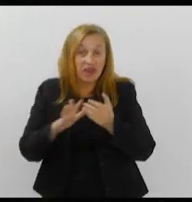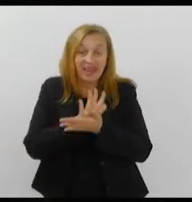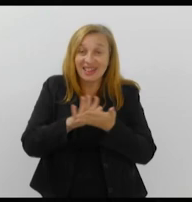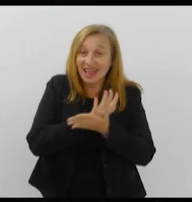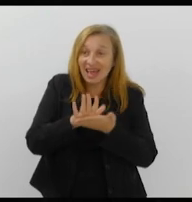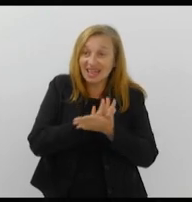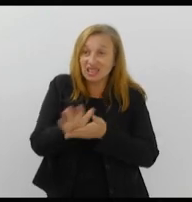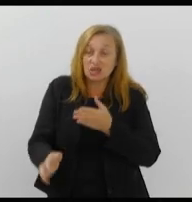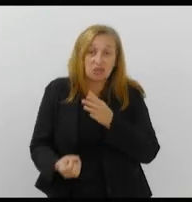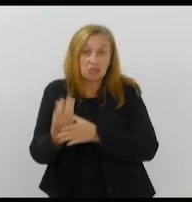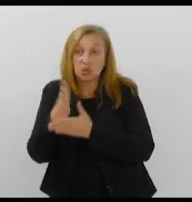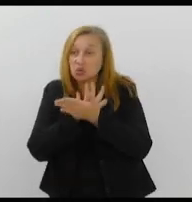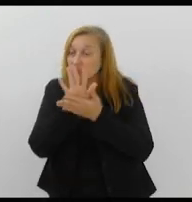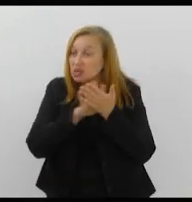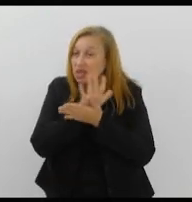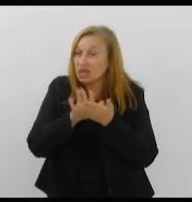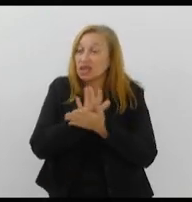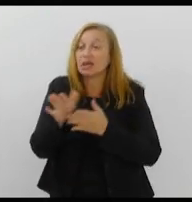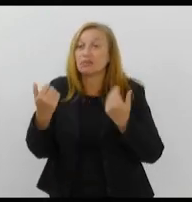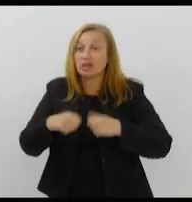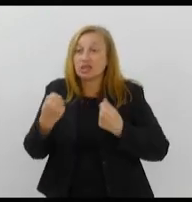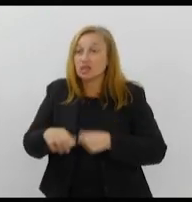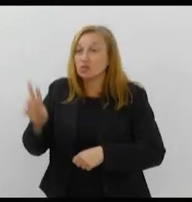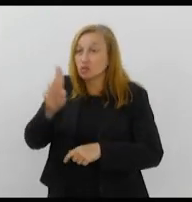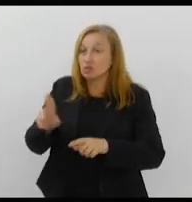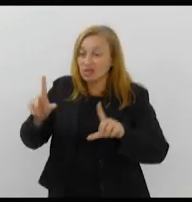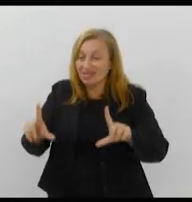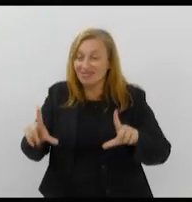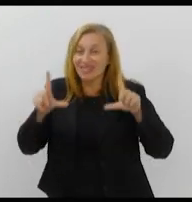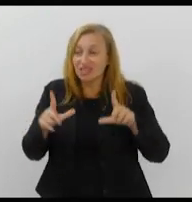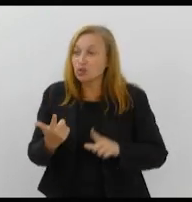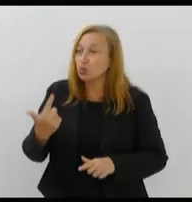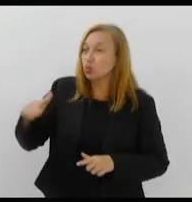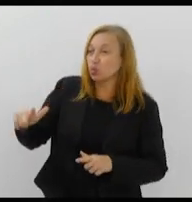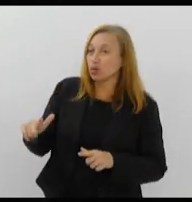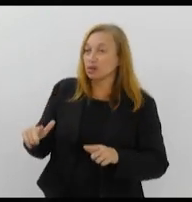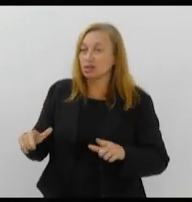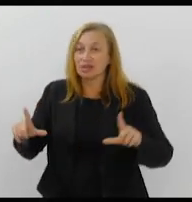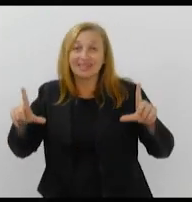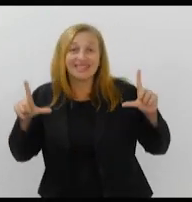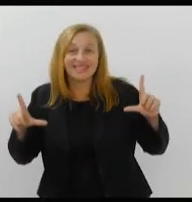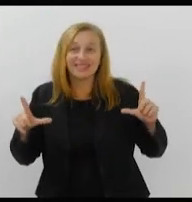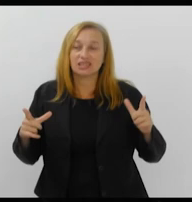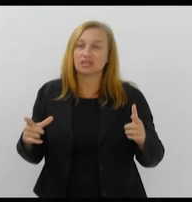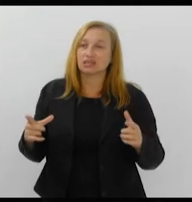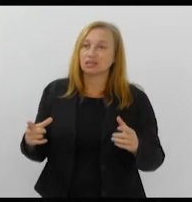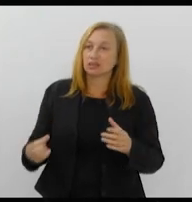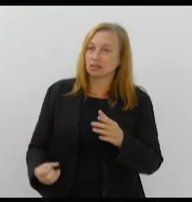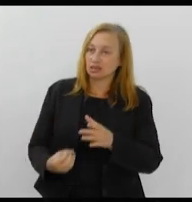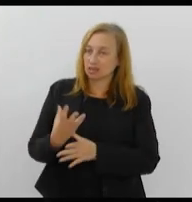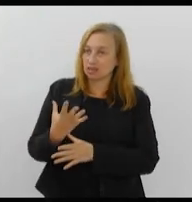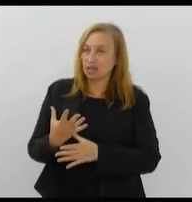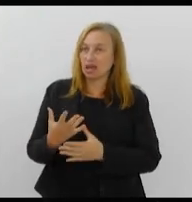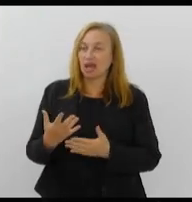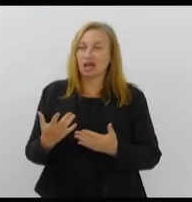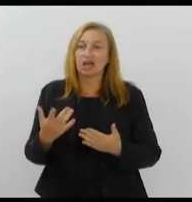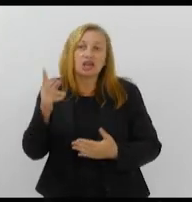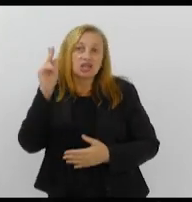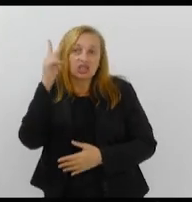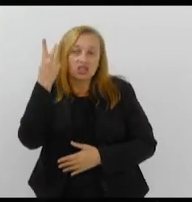não produz muito, precisa usar a imagem do outro para se autopromover, para criar contraponto. Isso é